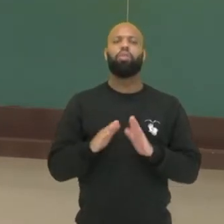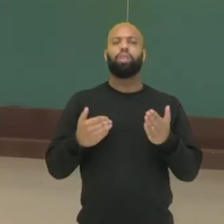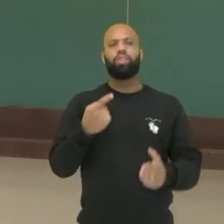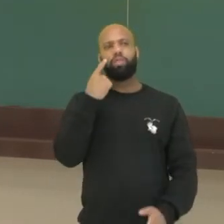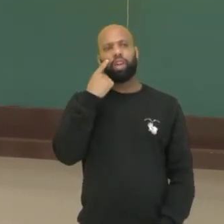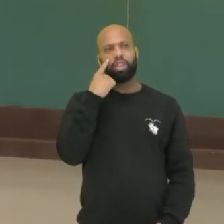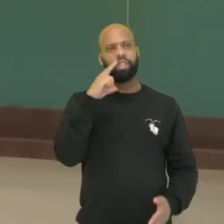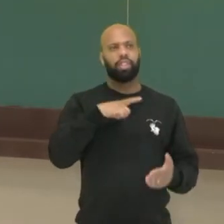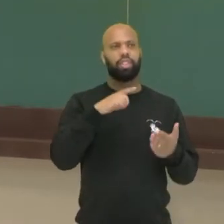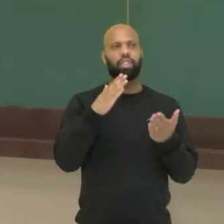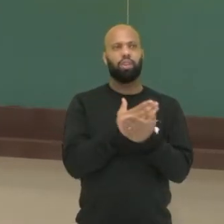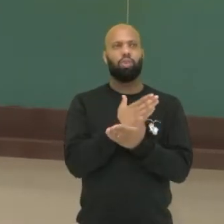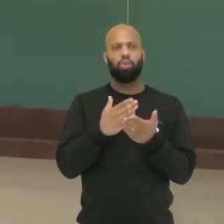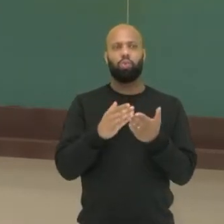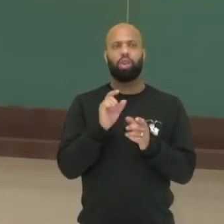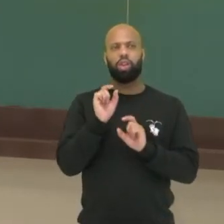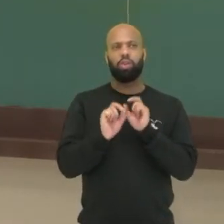temos